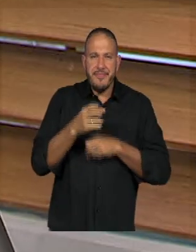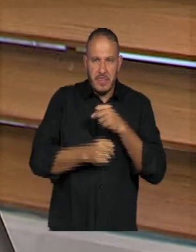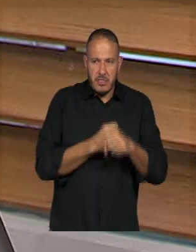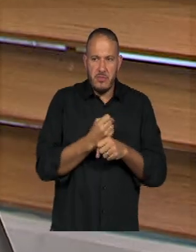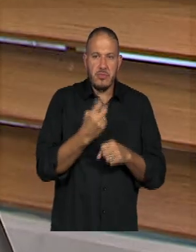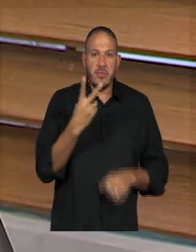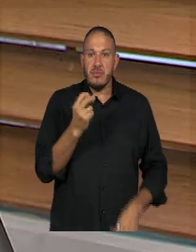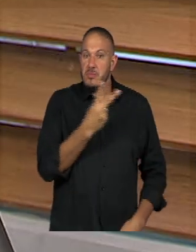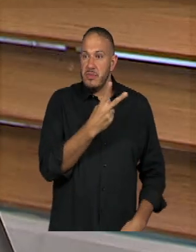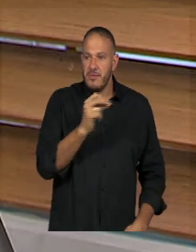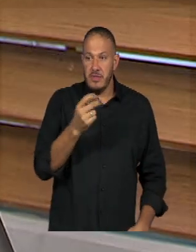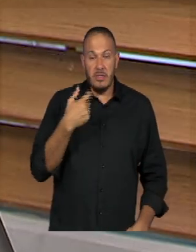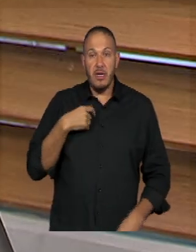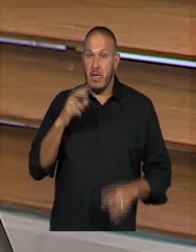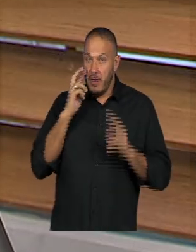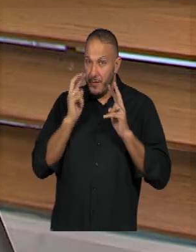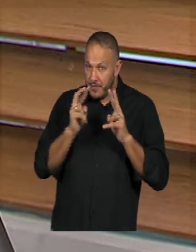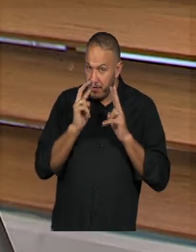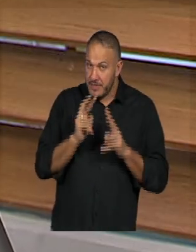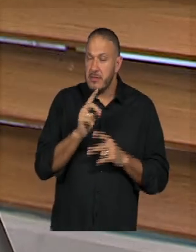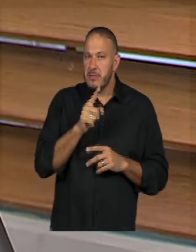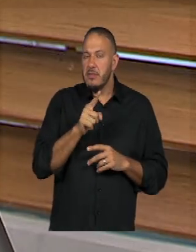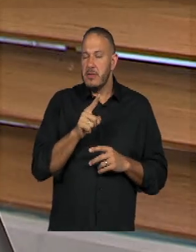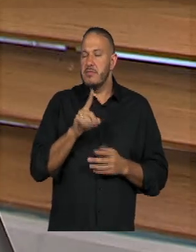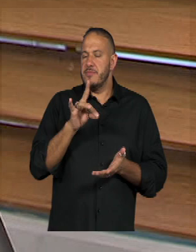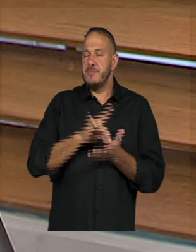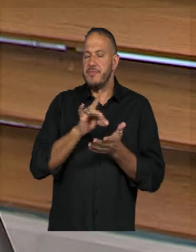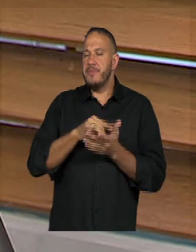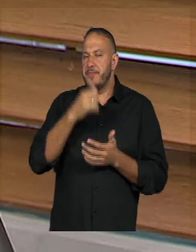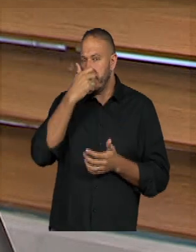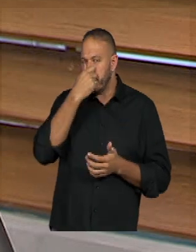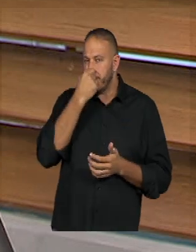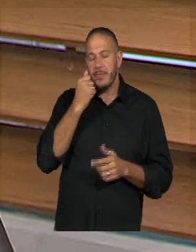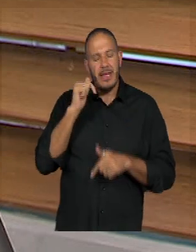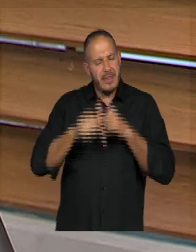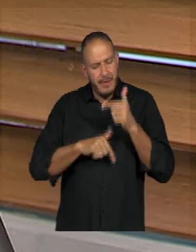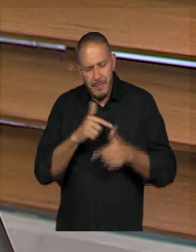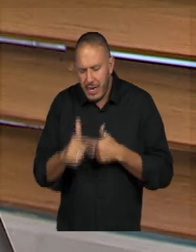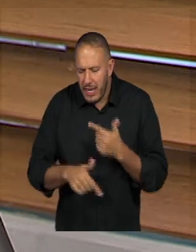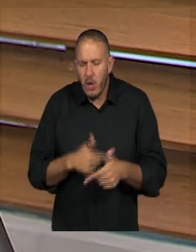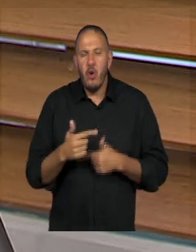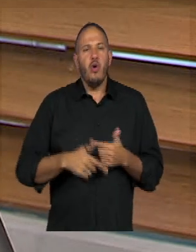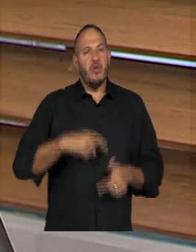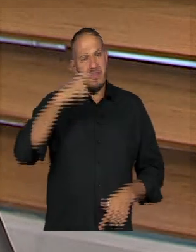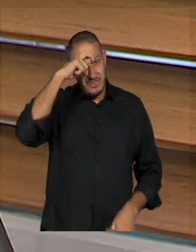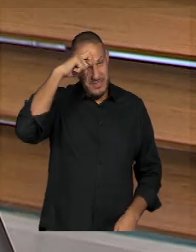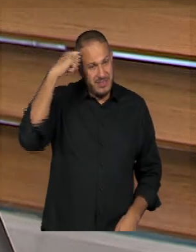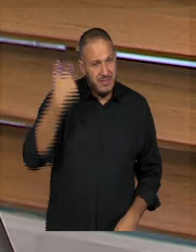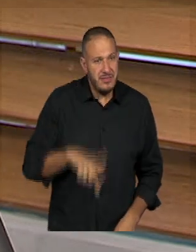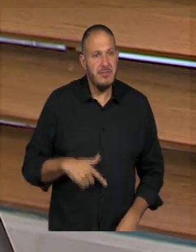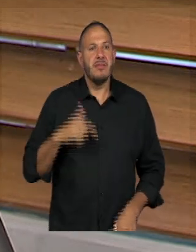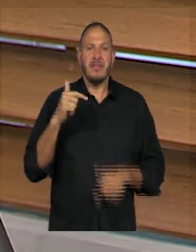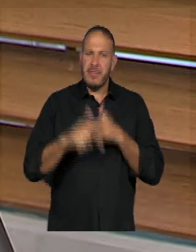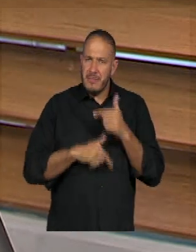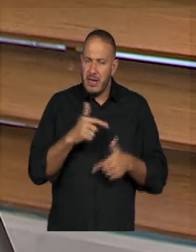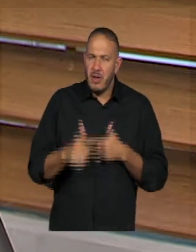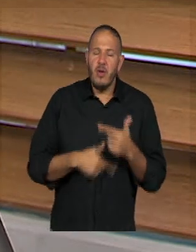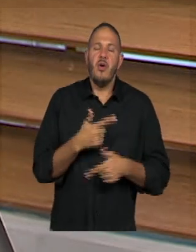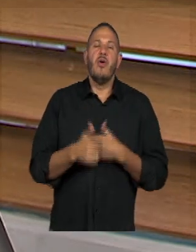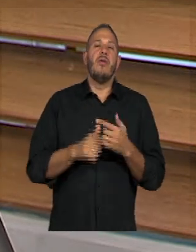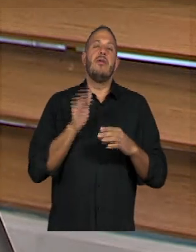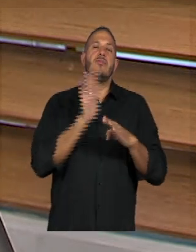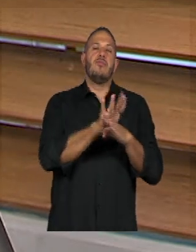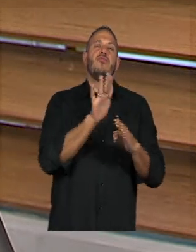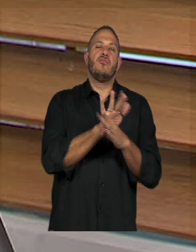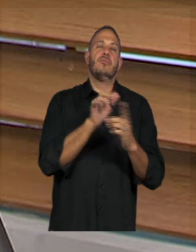participei, ele sim trabalhou assim intensamente em favor desses